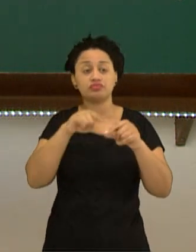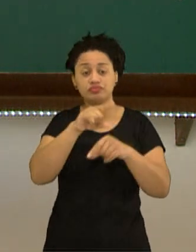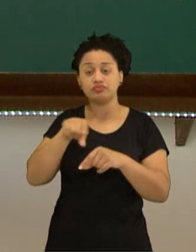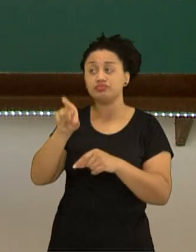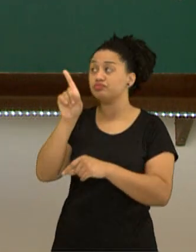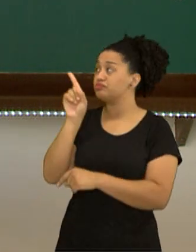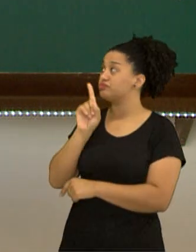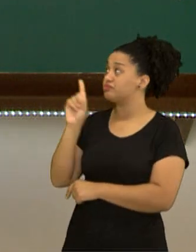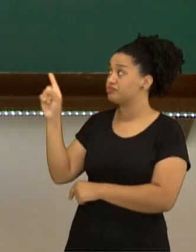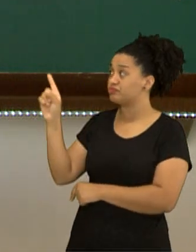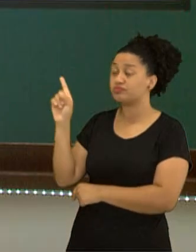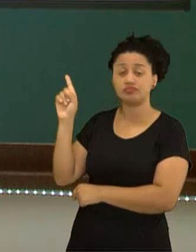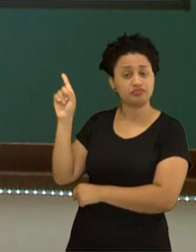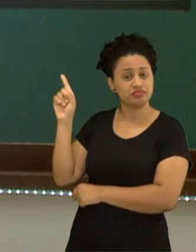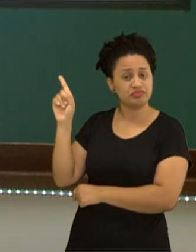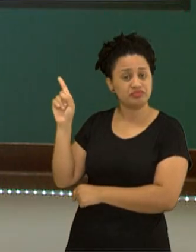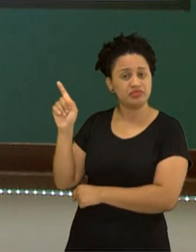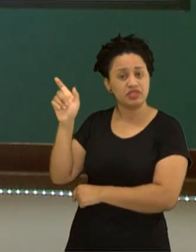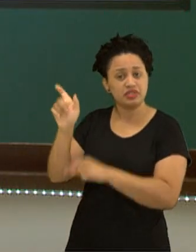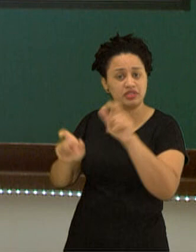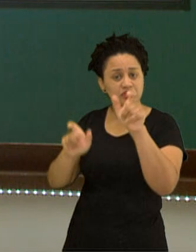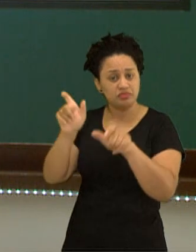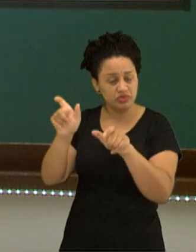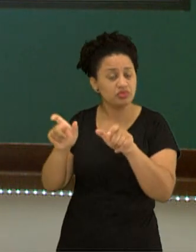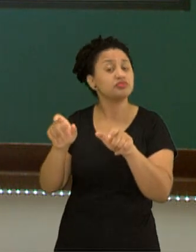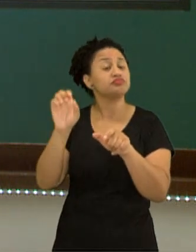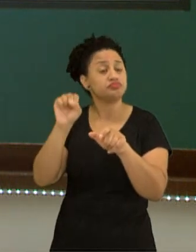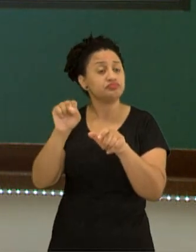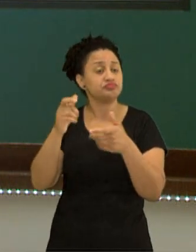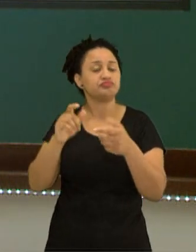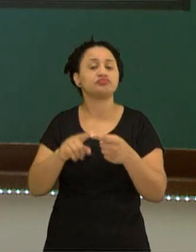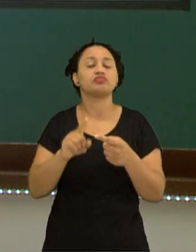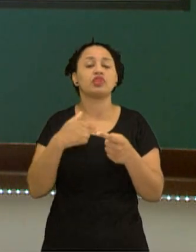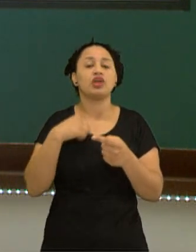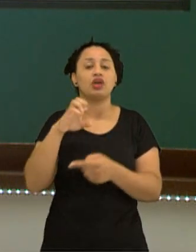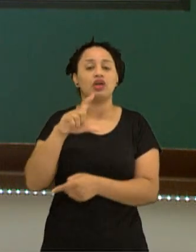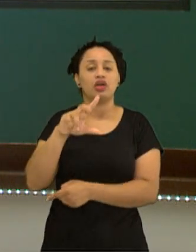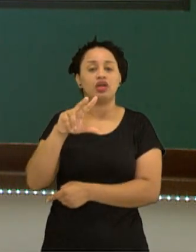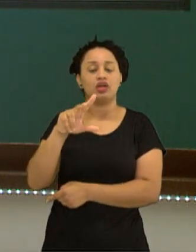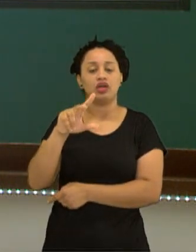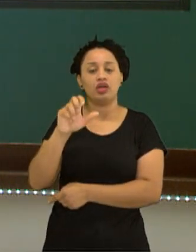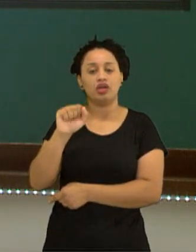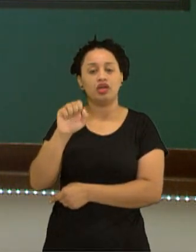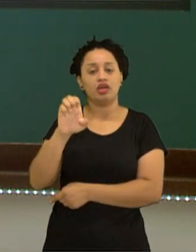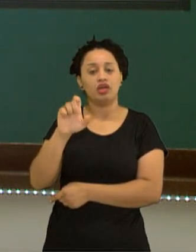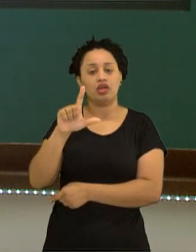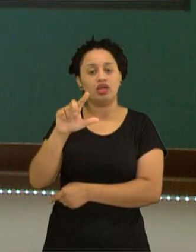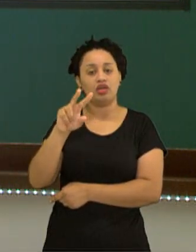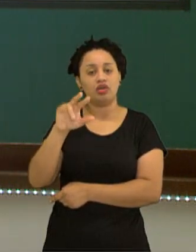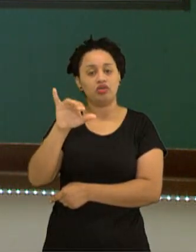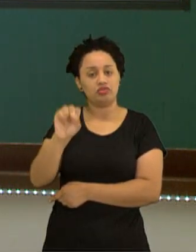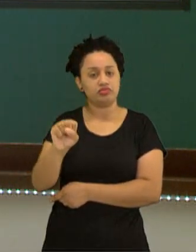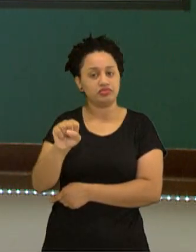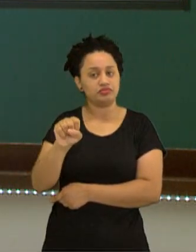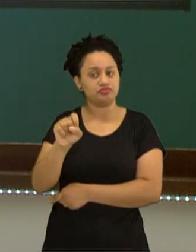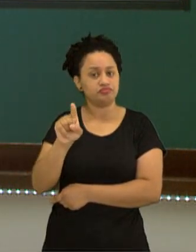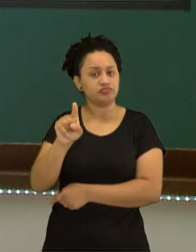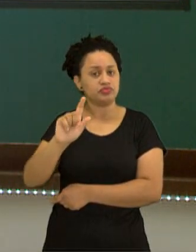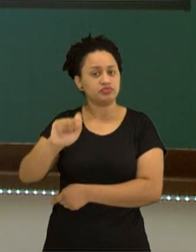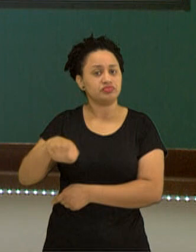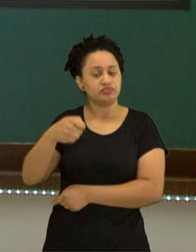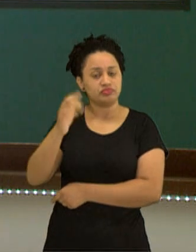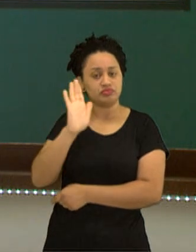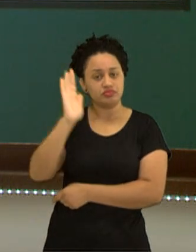Sim, essas personalidades são clássicas. Elvis Presley, você sabe que ele fez muito sucesso em meados dos